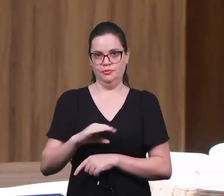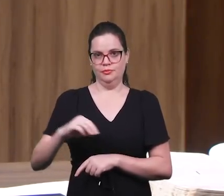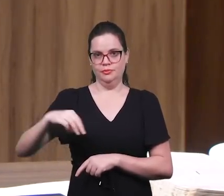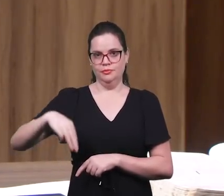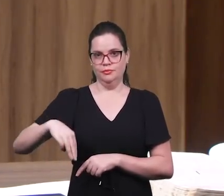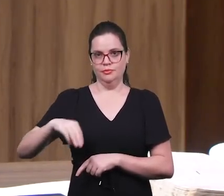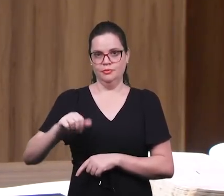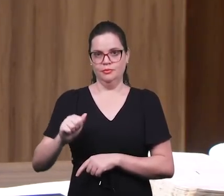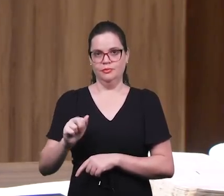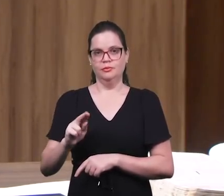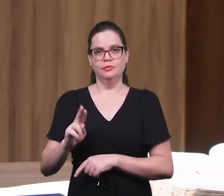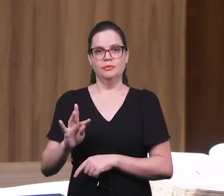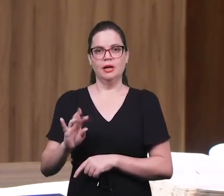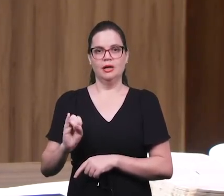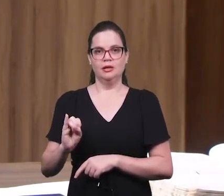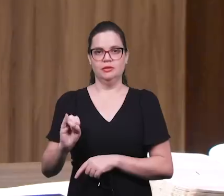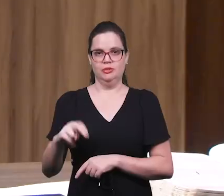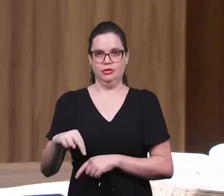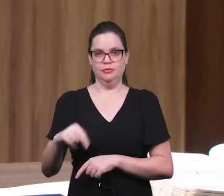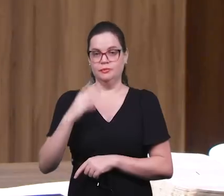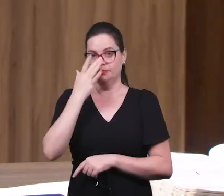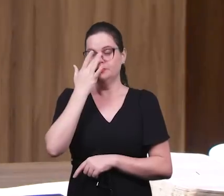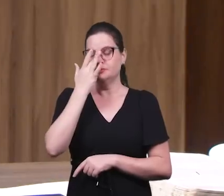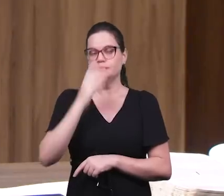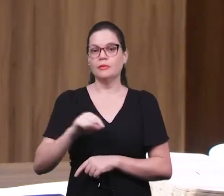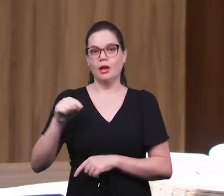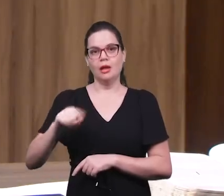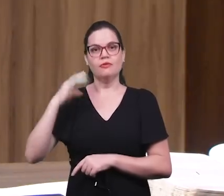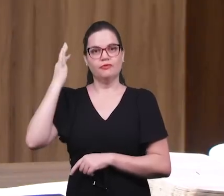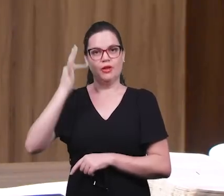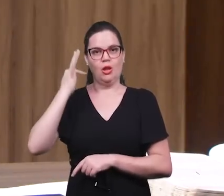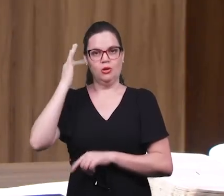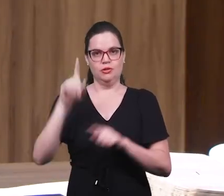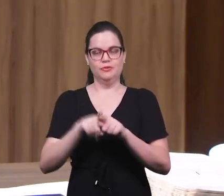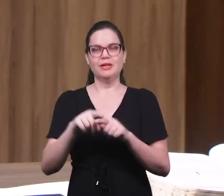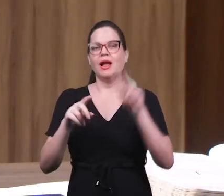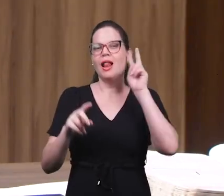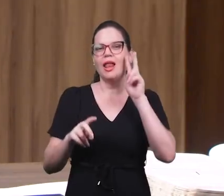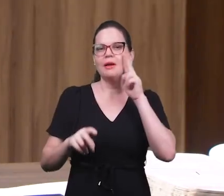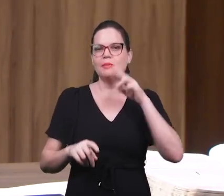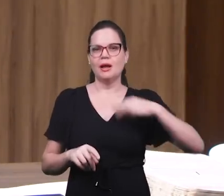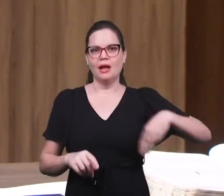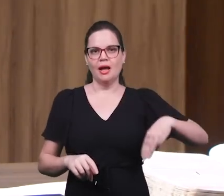né? Marco Aurélio, que era considerado ali,